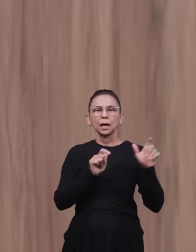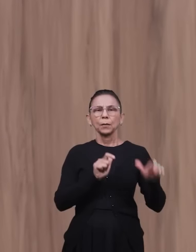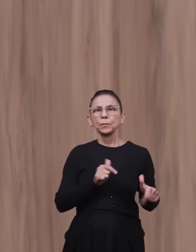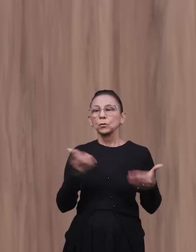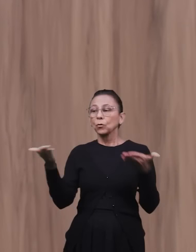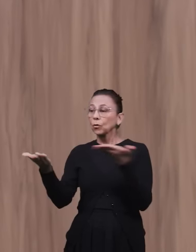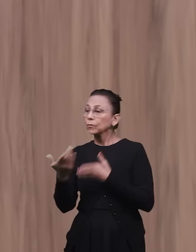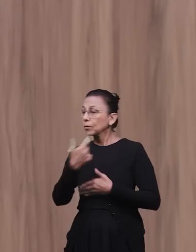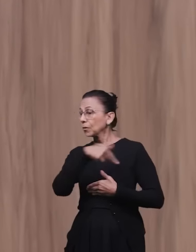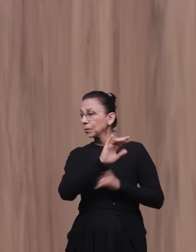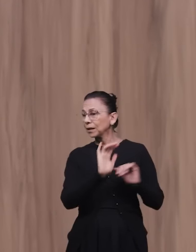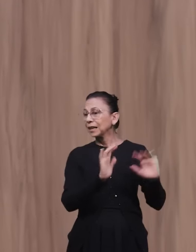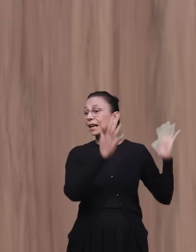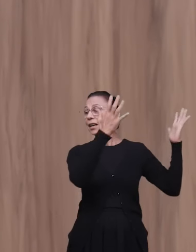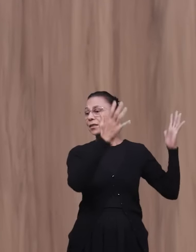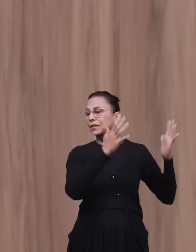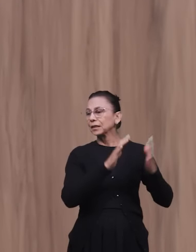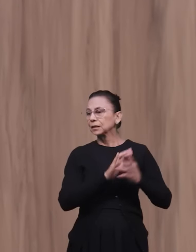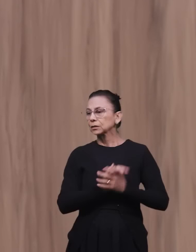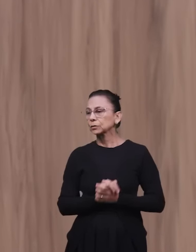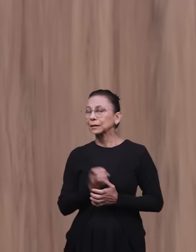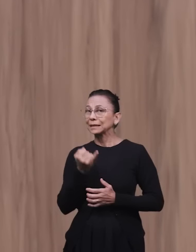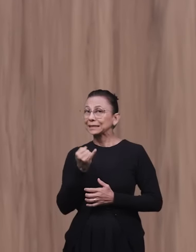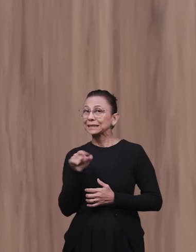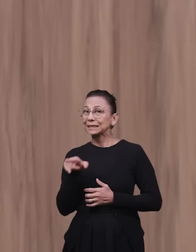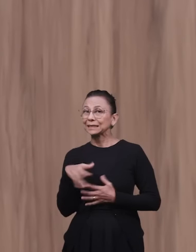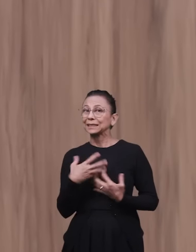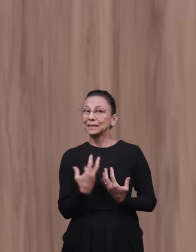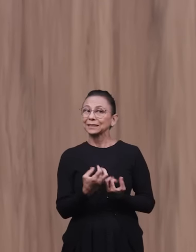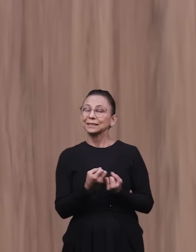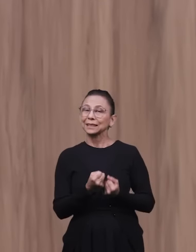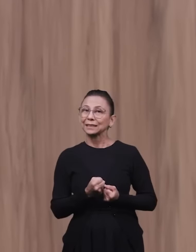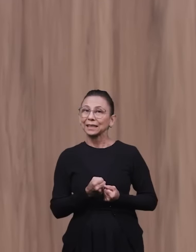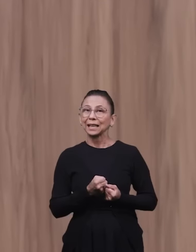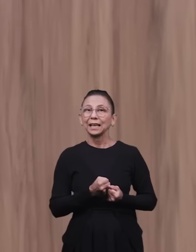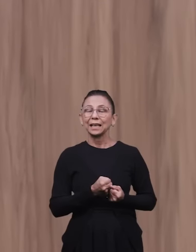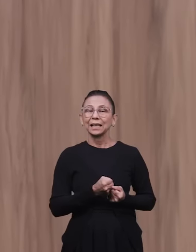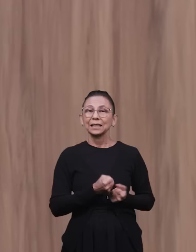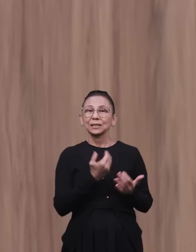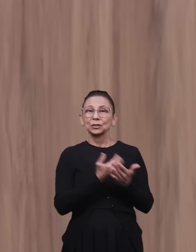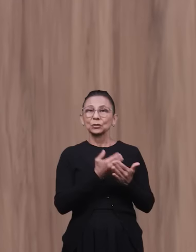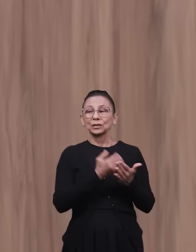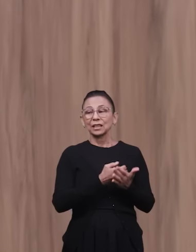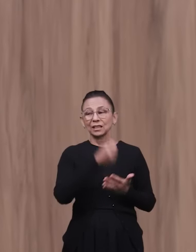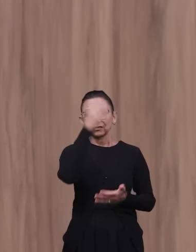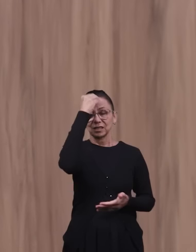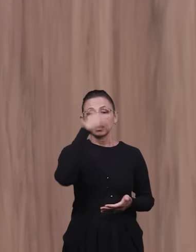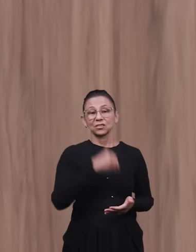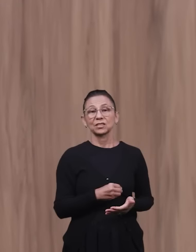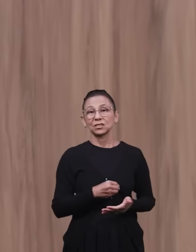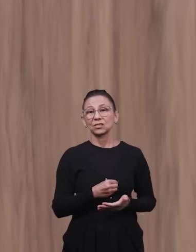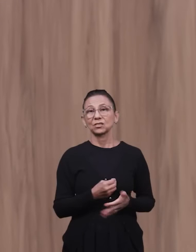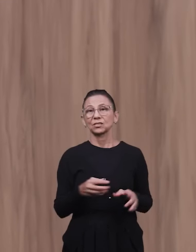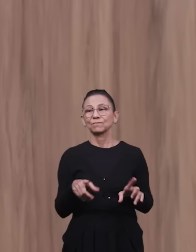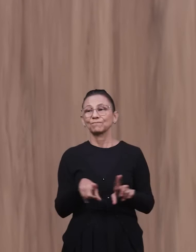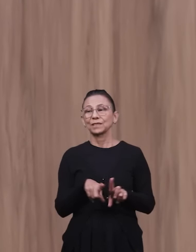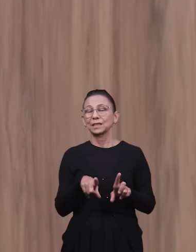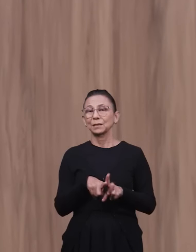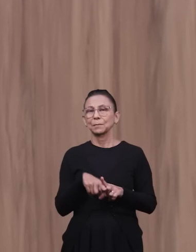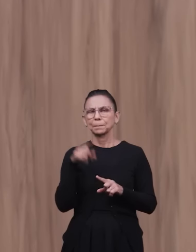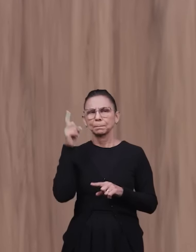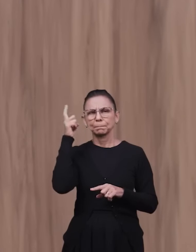sua ida a este evento vai lhe tirar a vontade de estudar e até lhe